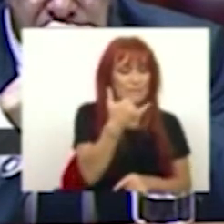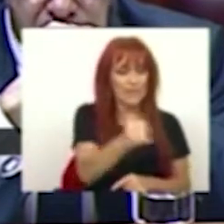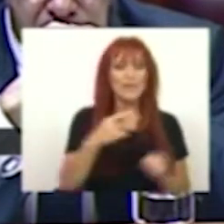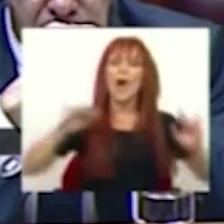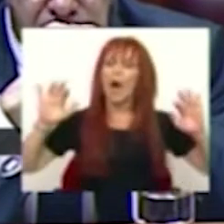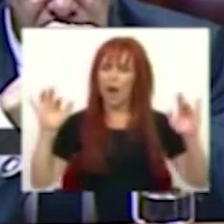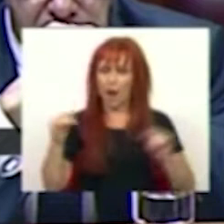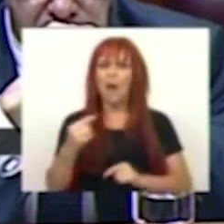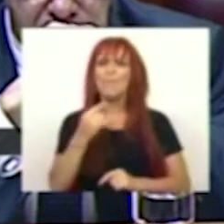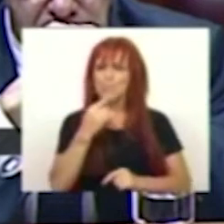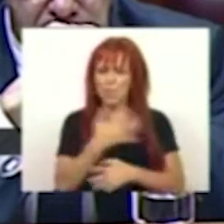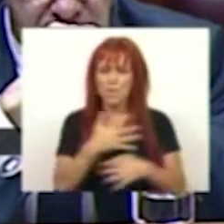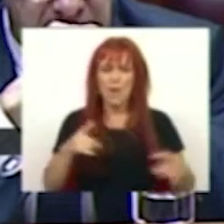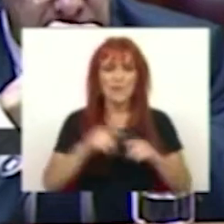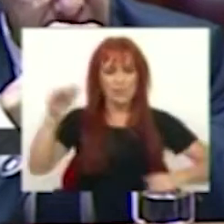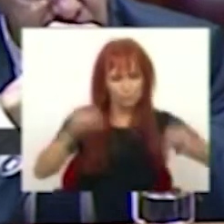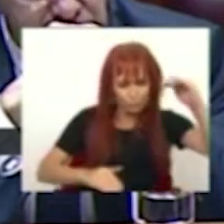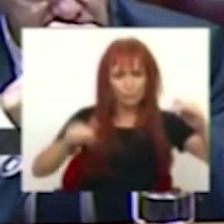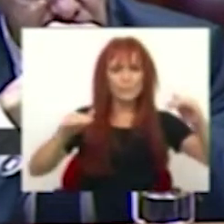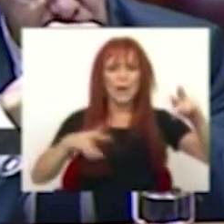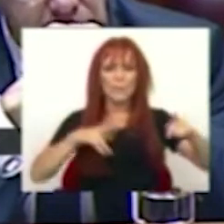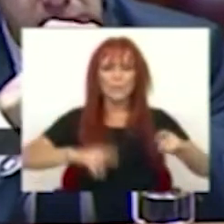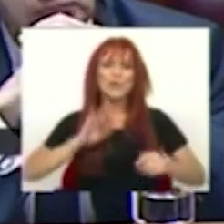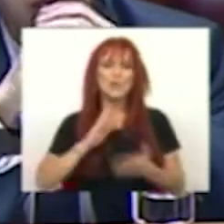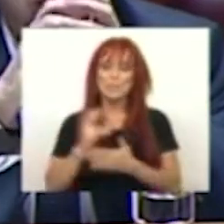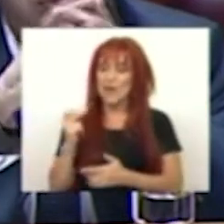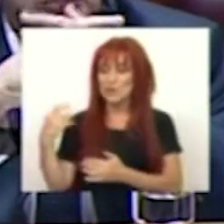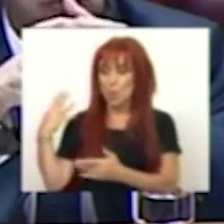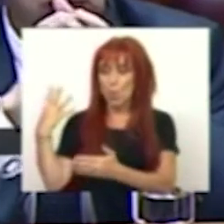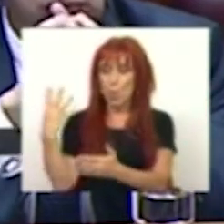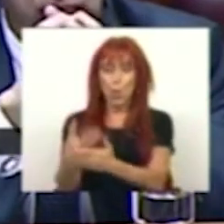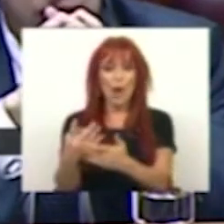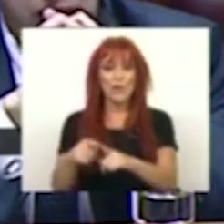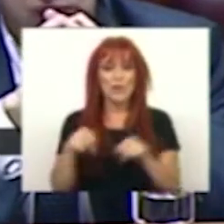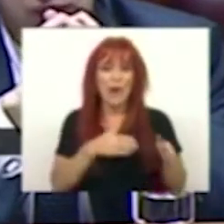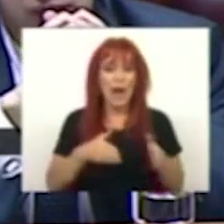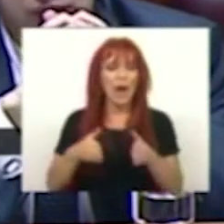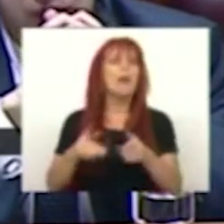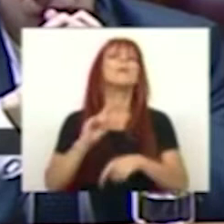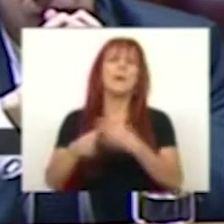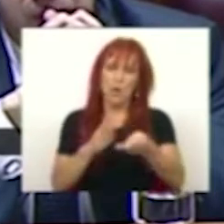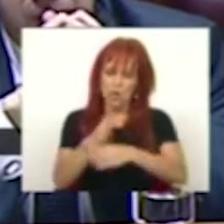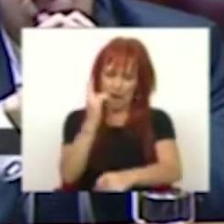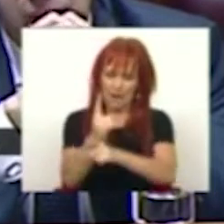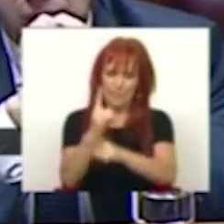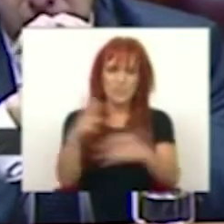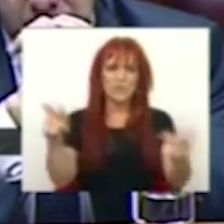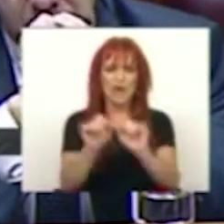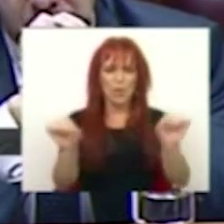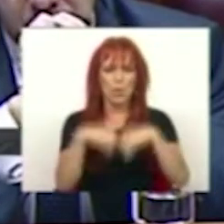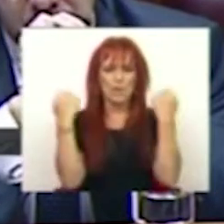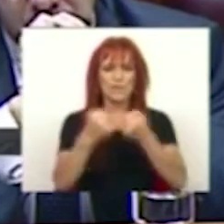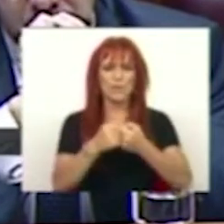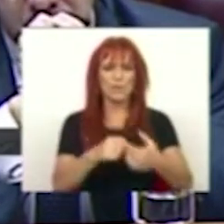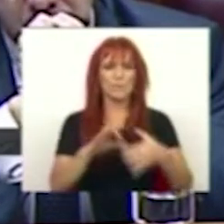uma redução significativa das desigualdades em Portugal nos últimos 4 anos e esta é a trajetória que temos de prosseguir para termos uma sociedade